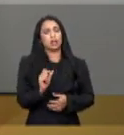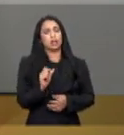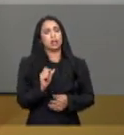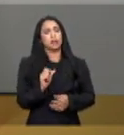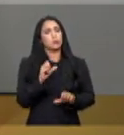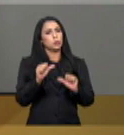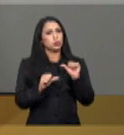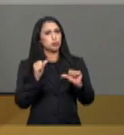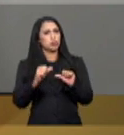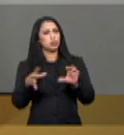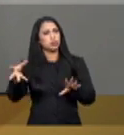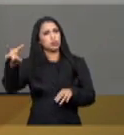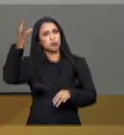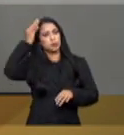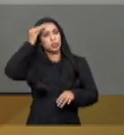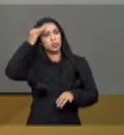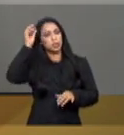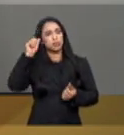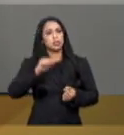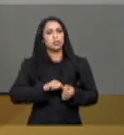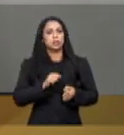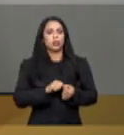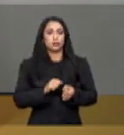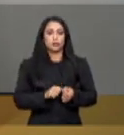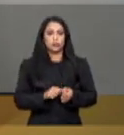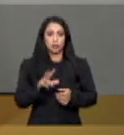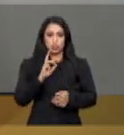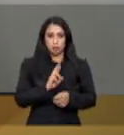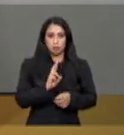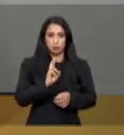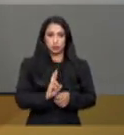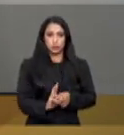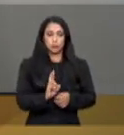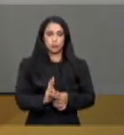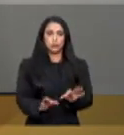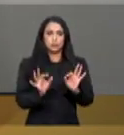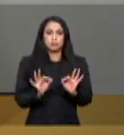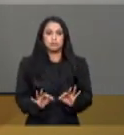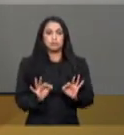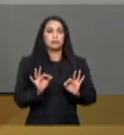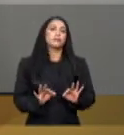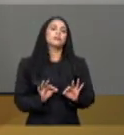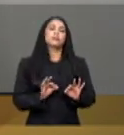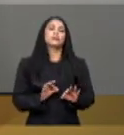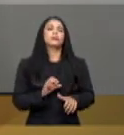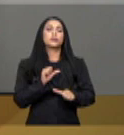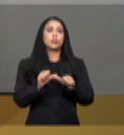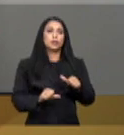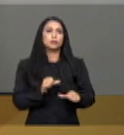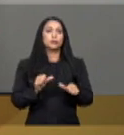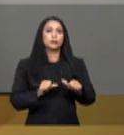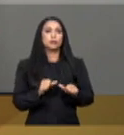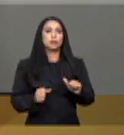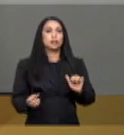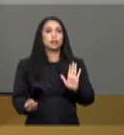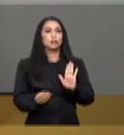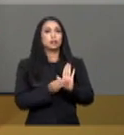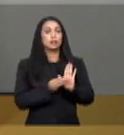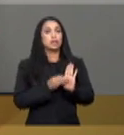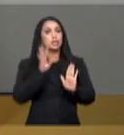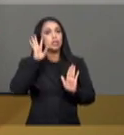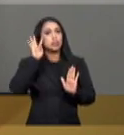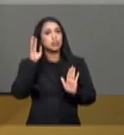de interpretação consolidada, a solução constitucionalmente adequada é a modulação dos efeitos da decisão